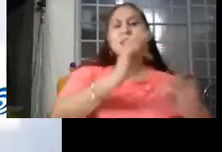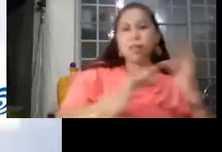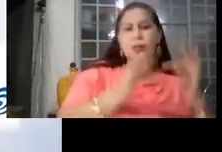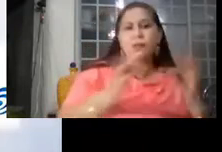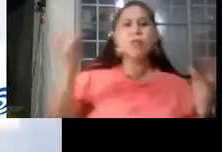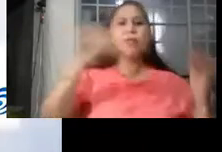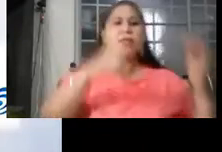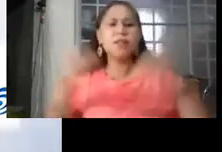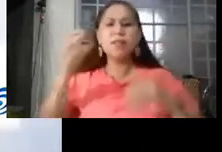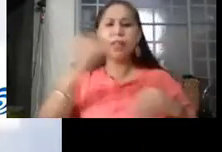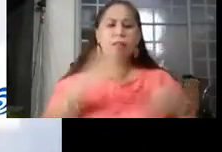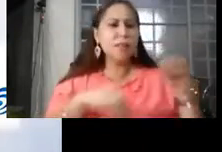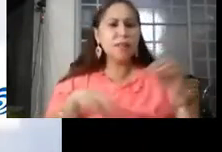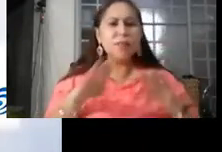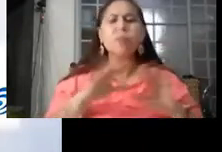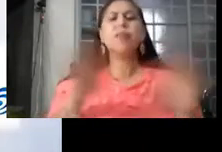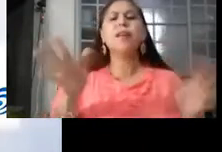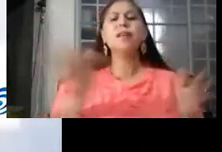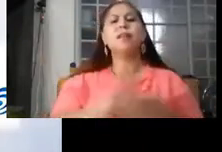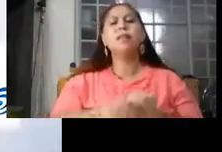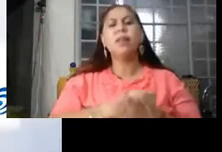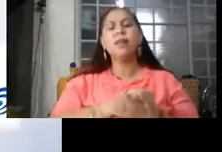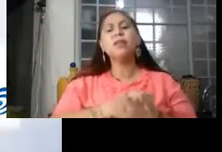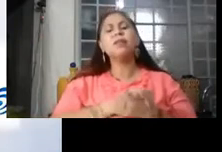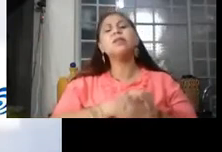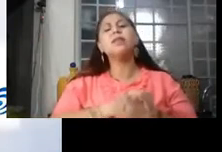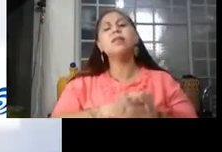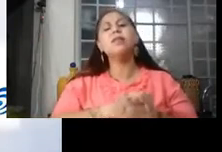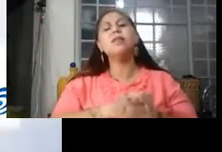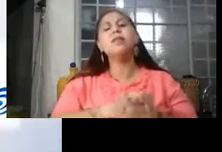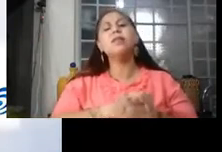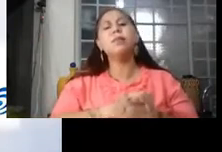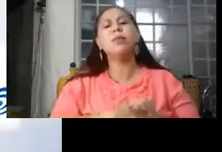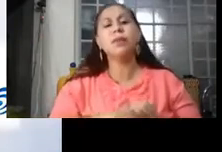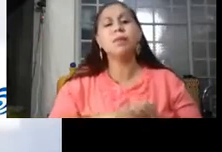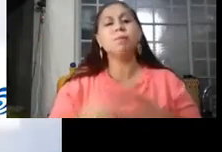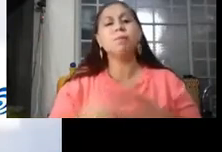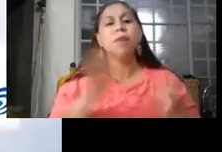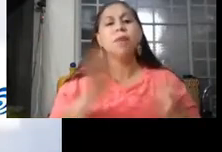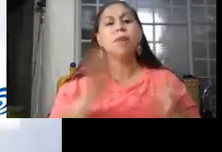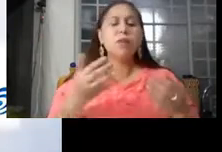das tecnologias, elas vieram entrando, né, dentro da nossa língua portuguesa.